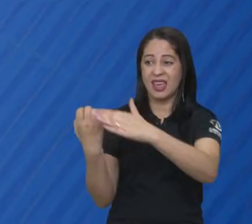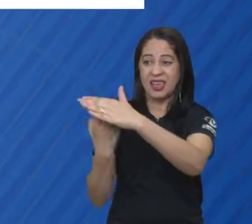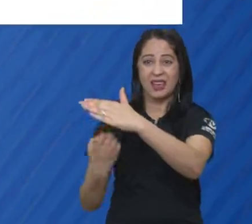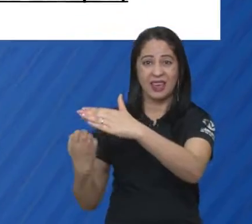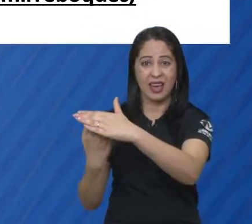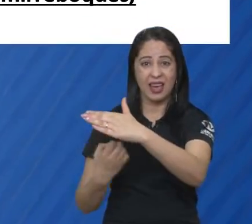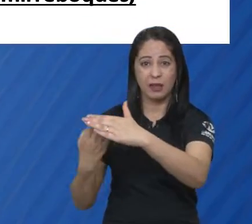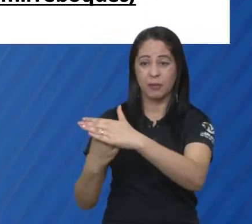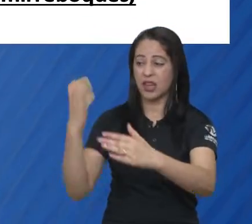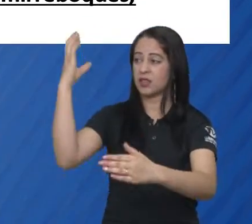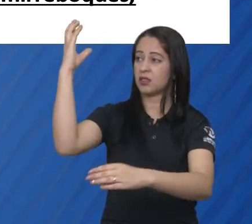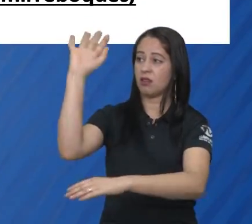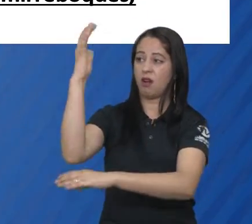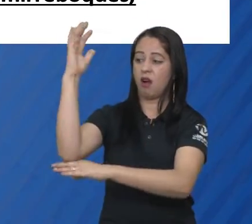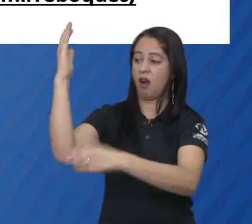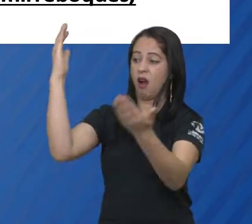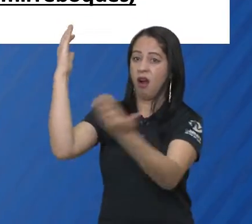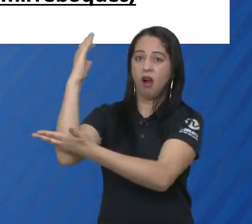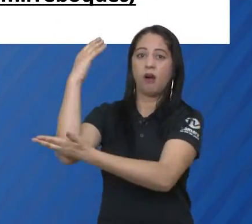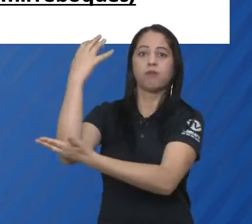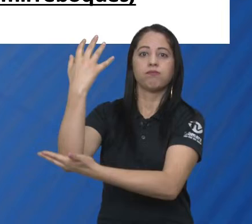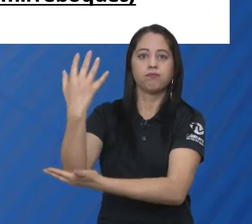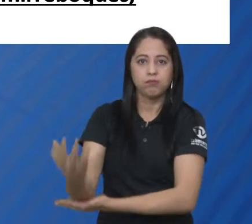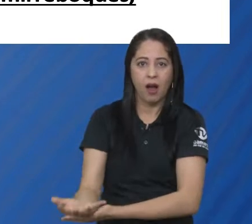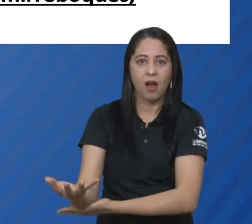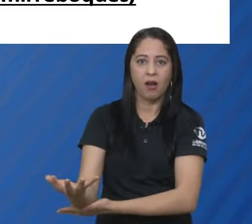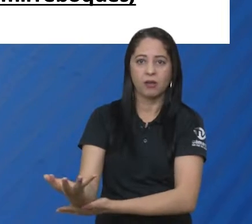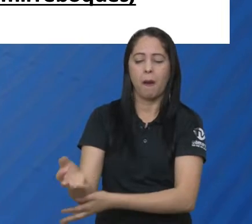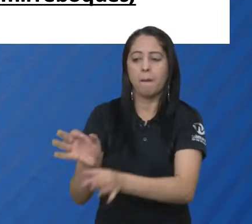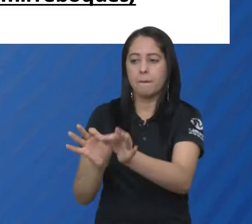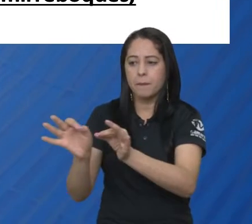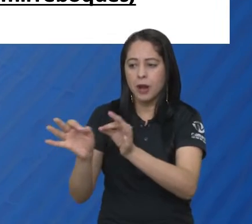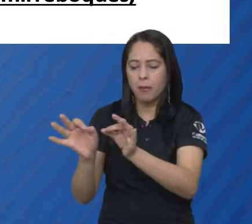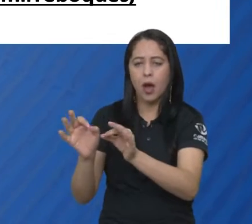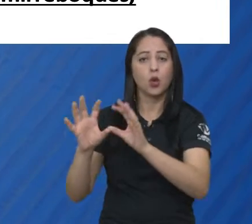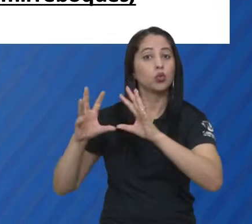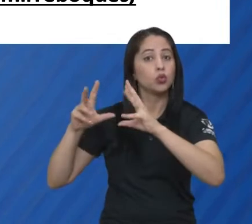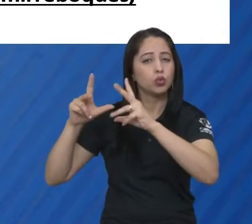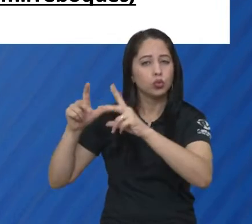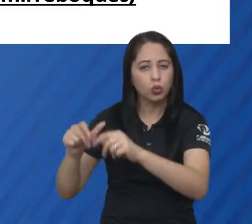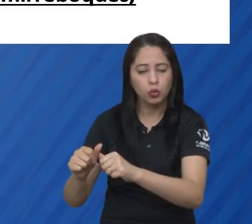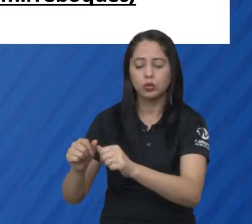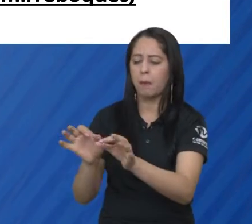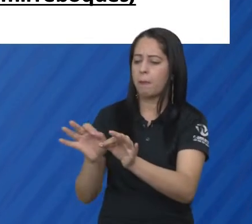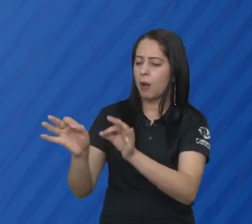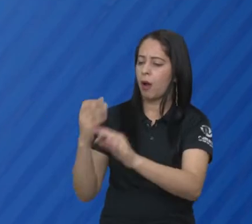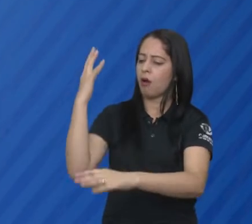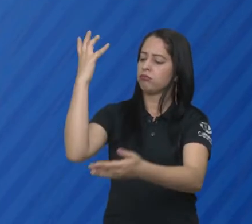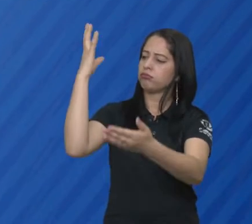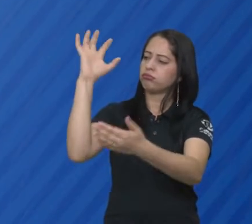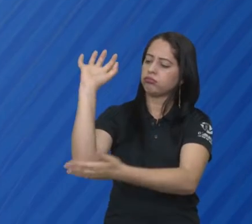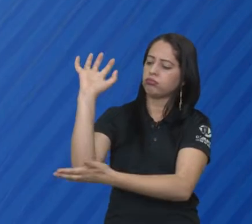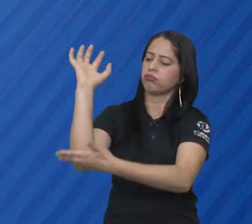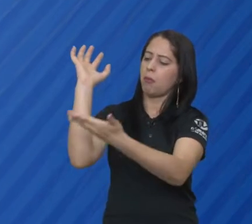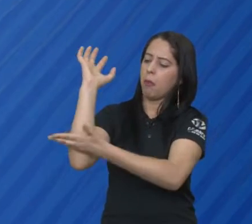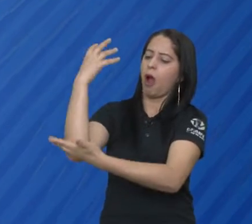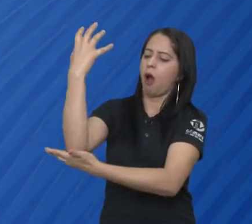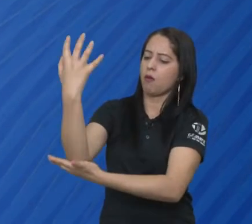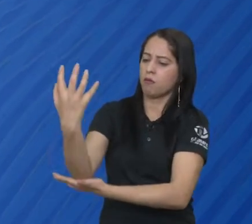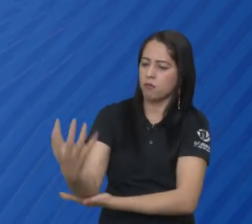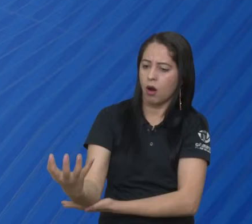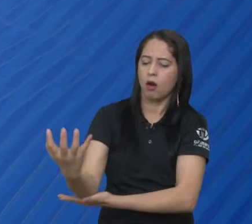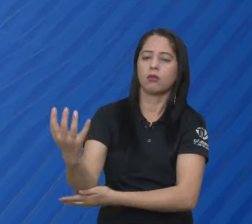empresa responsável realizou o corte e iniciou preparativos para o transporte por zonas de proteção máxima,